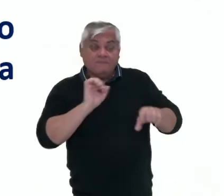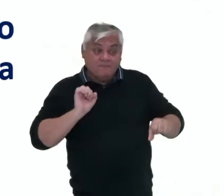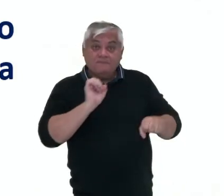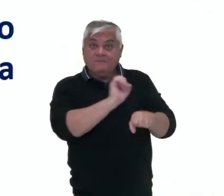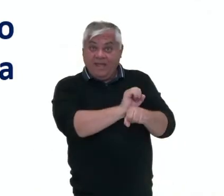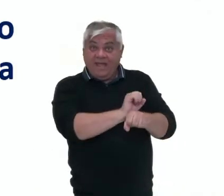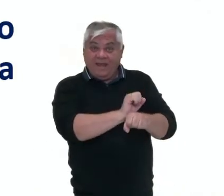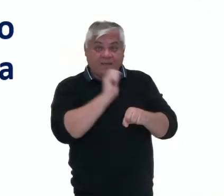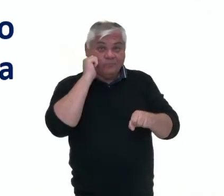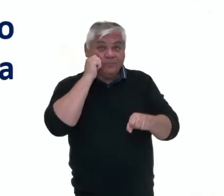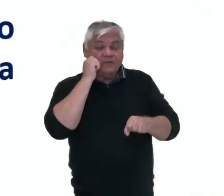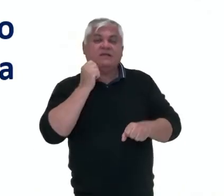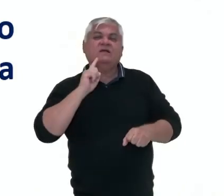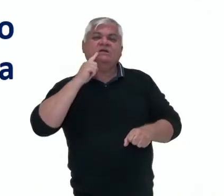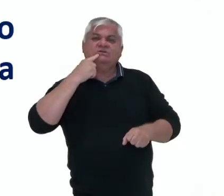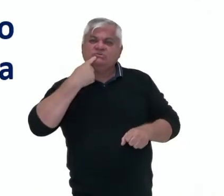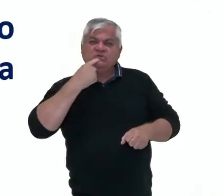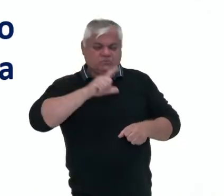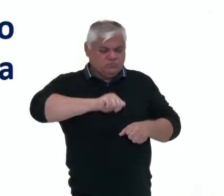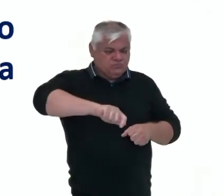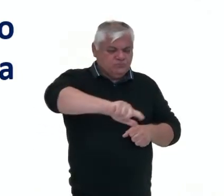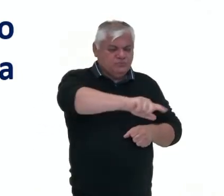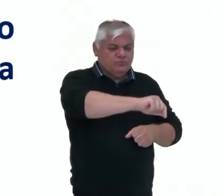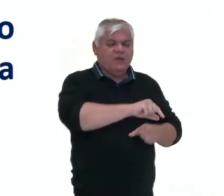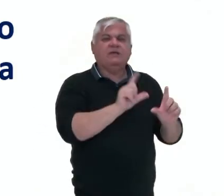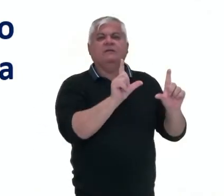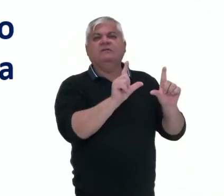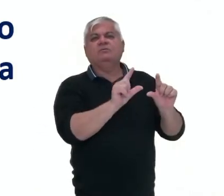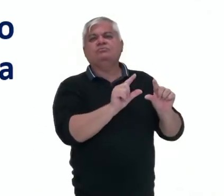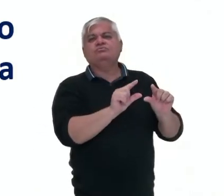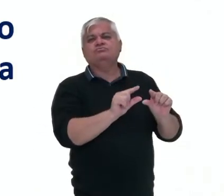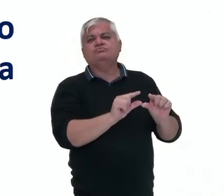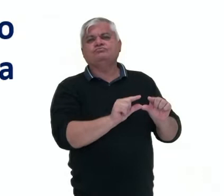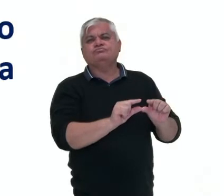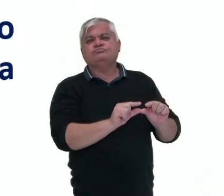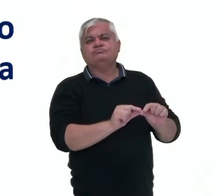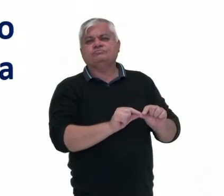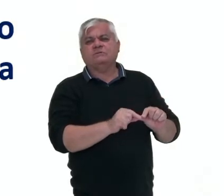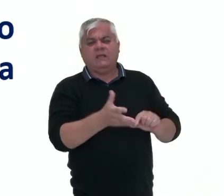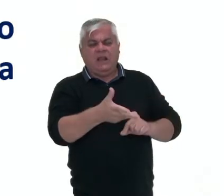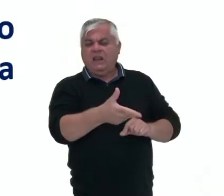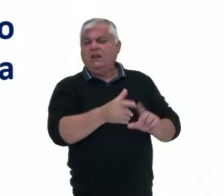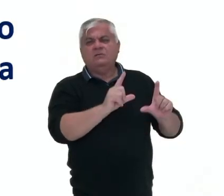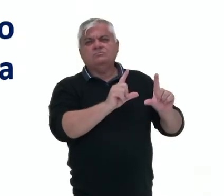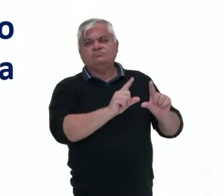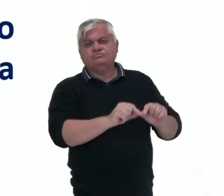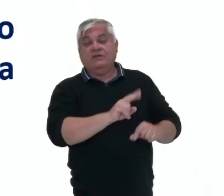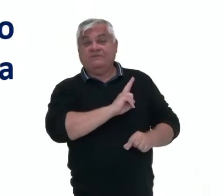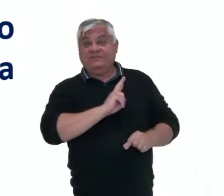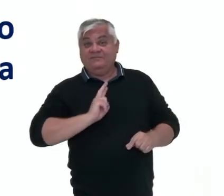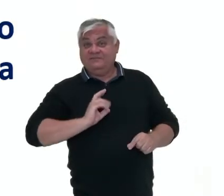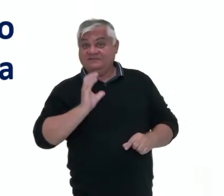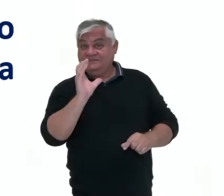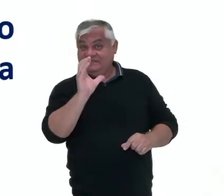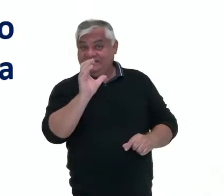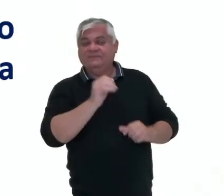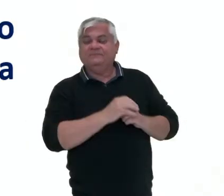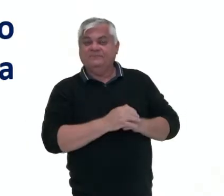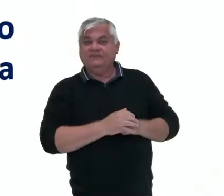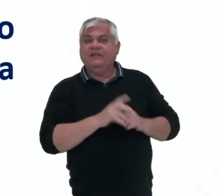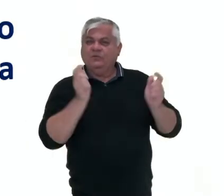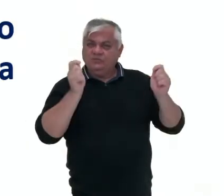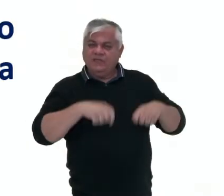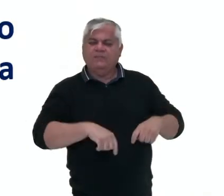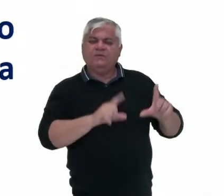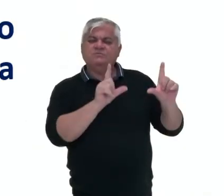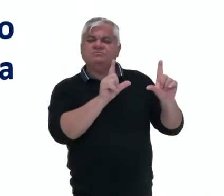reação, adiciona-se uma substância que desacelera o processo químico, ou seja, a vitamina C. Dessa maneira, é possível